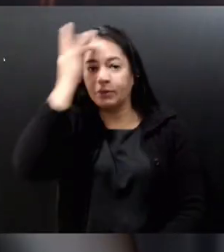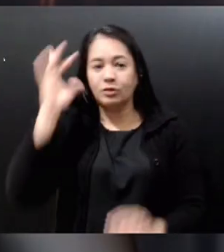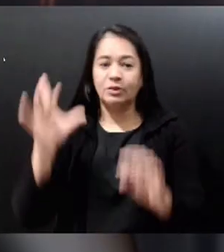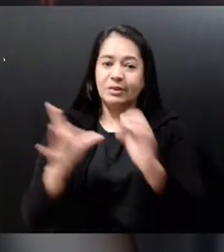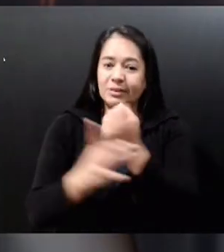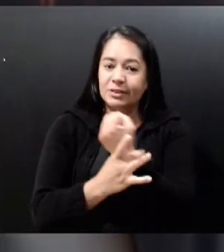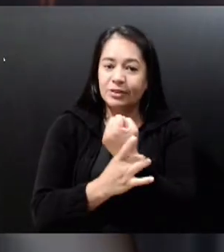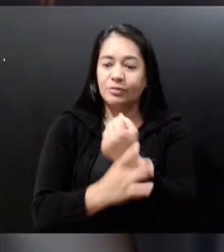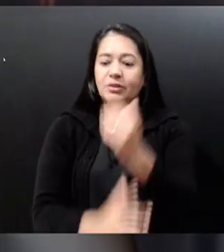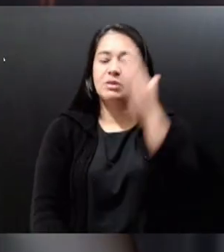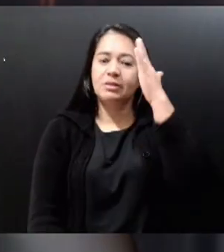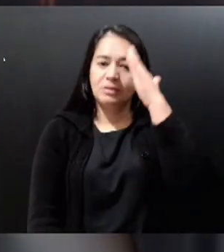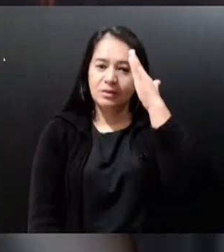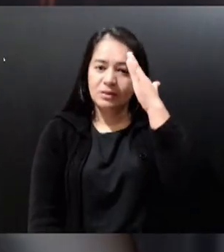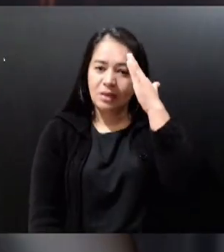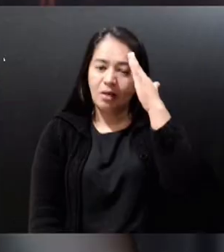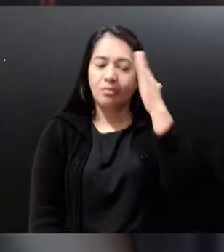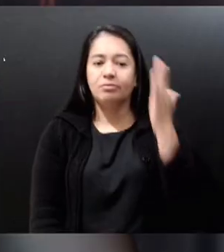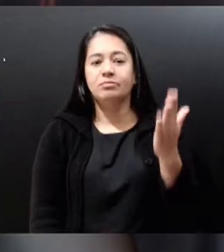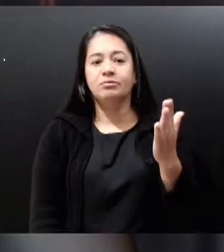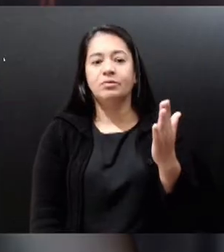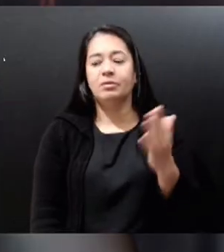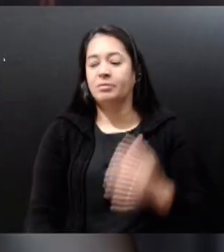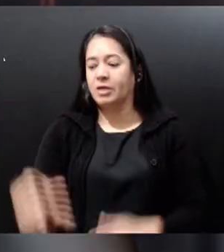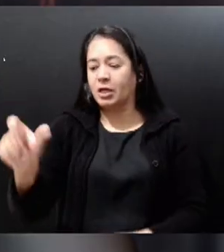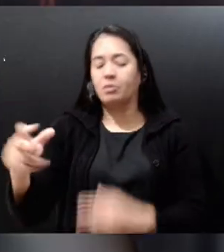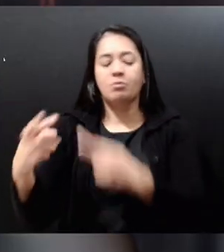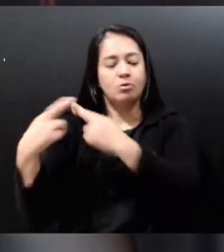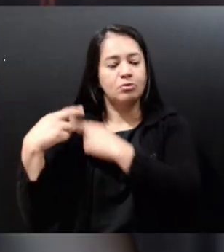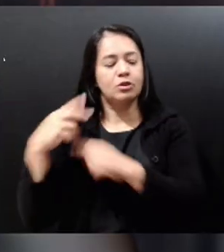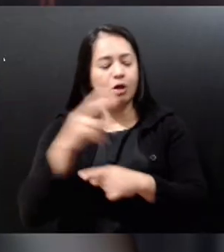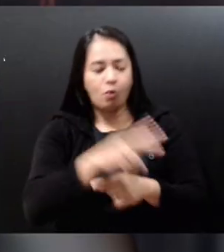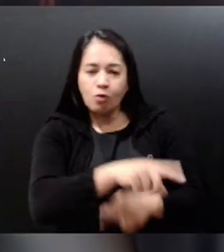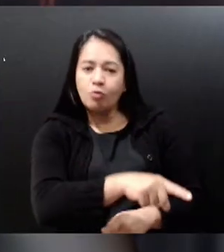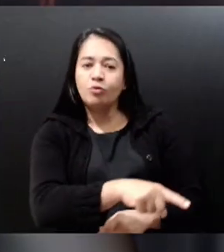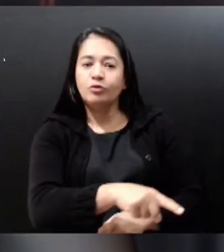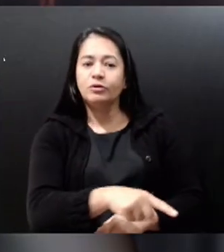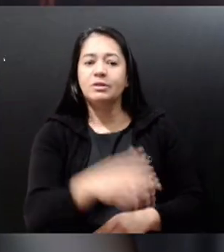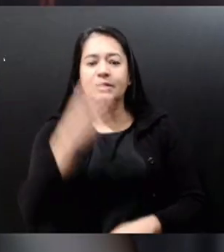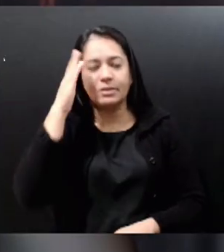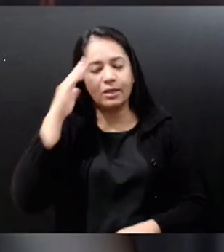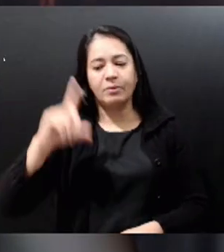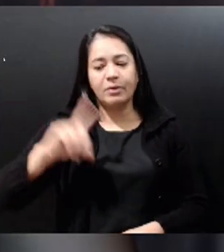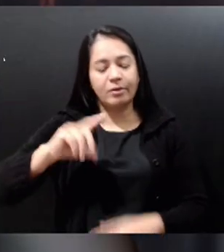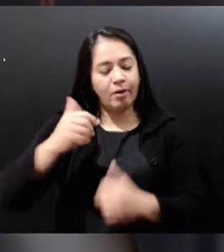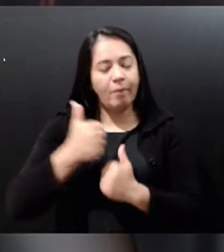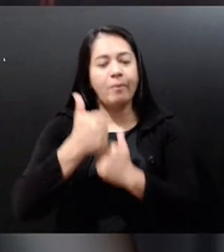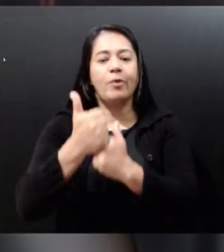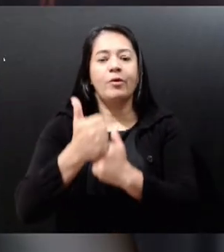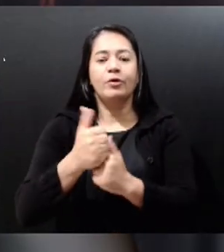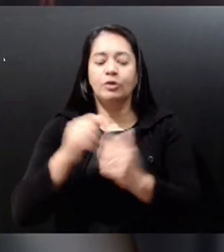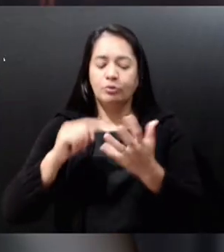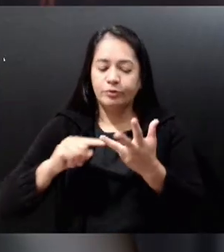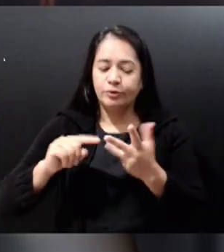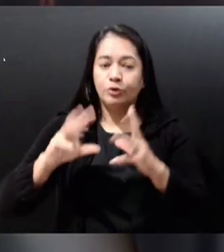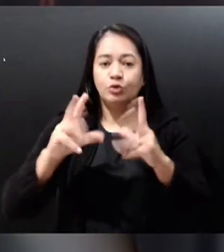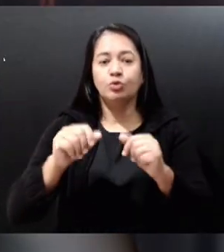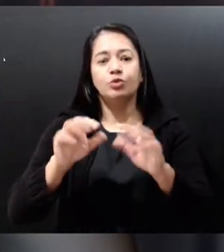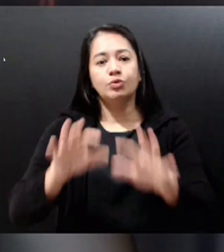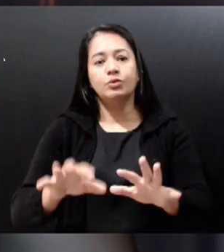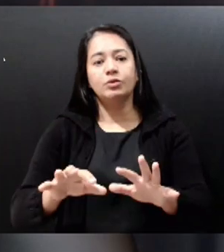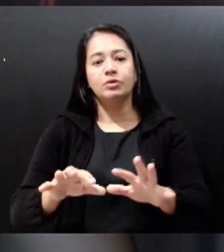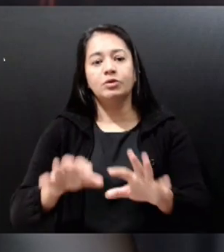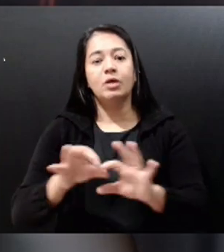aquele responsável, ela sabe que pode contar com aquela outra pessoa. Então, tudo isso permite que